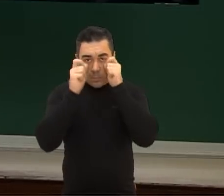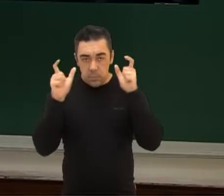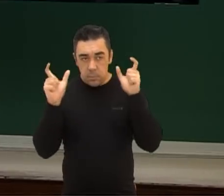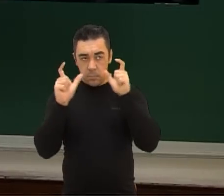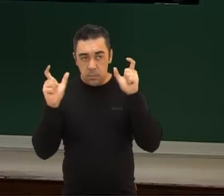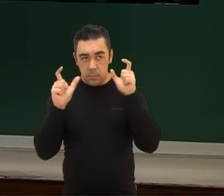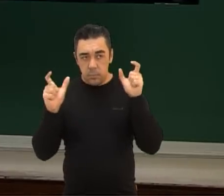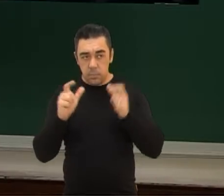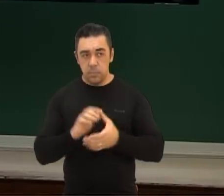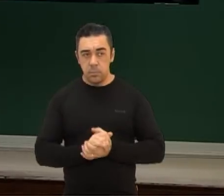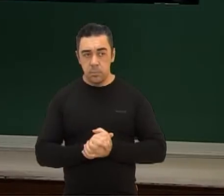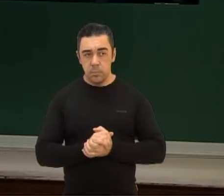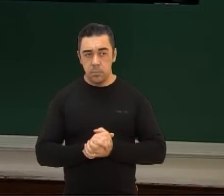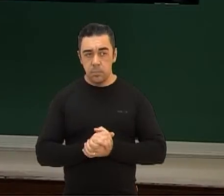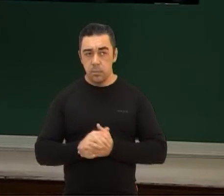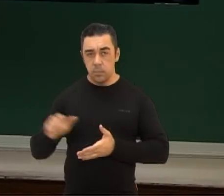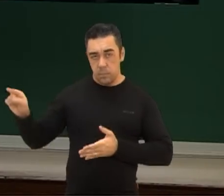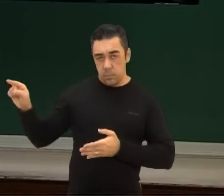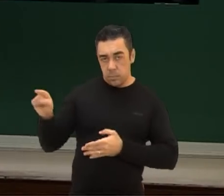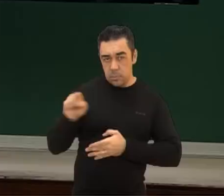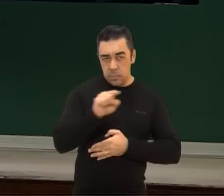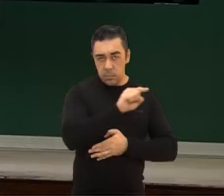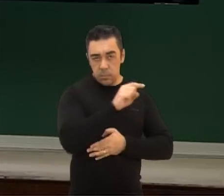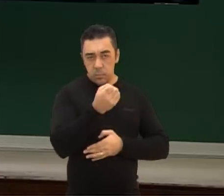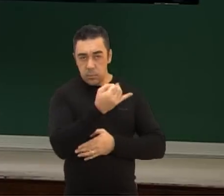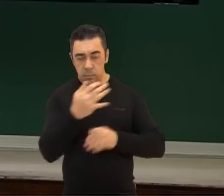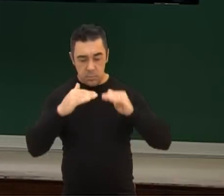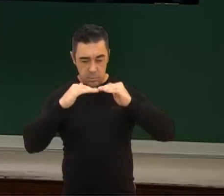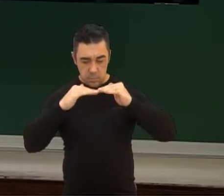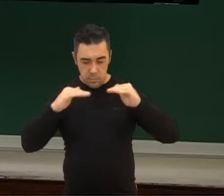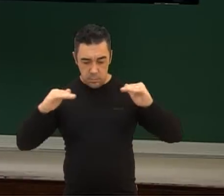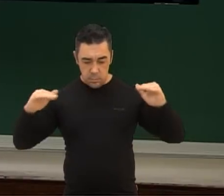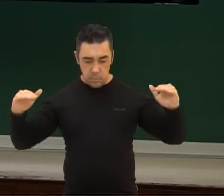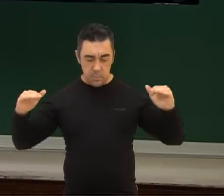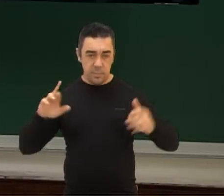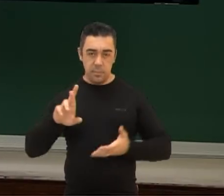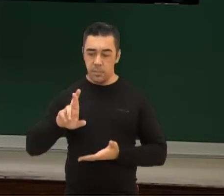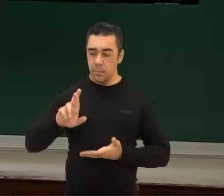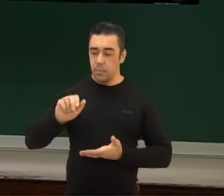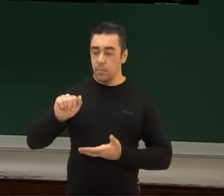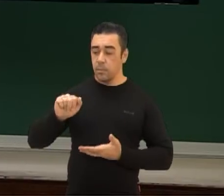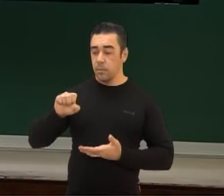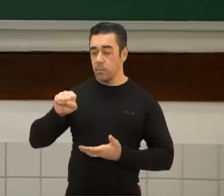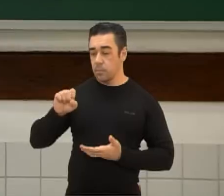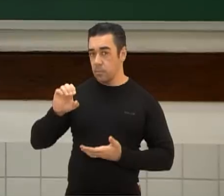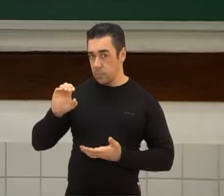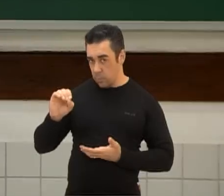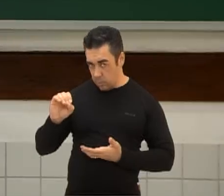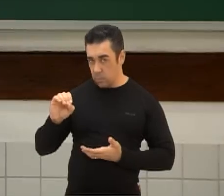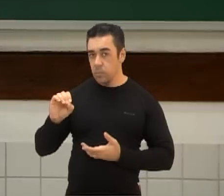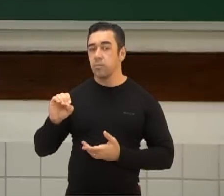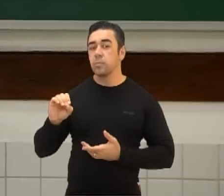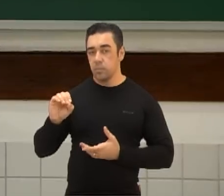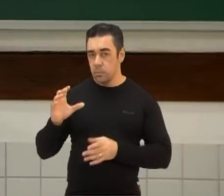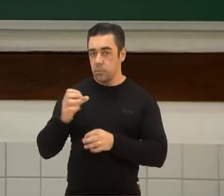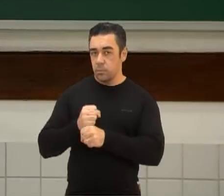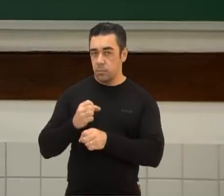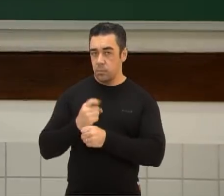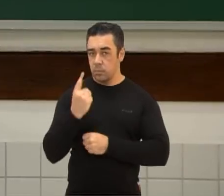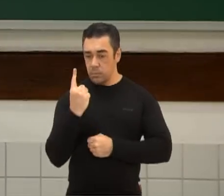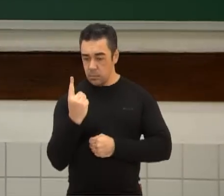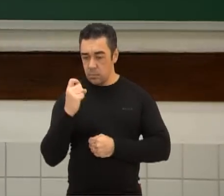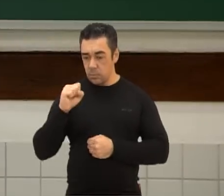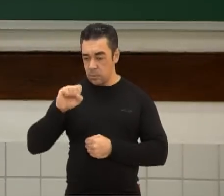atenção. Que ângulo que forma aqui? Um ângulo raso. Um ângulo raso mede quanto? 180